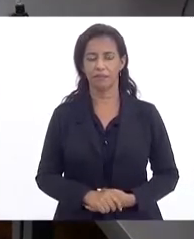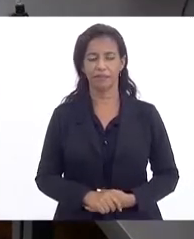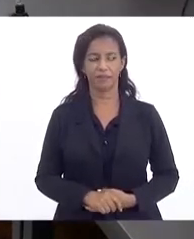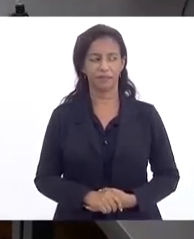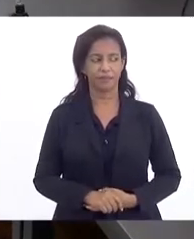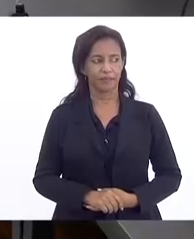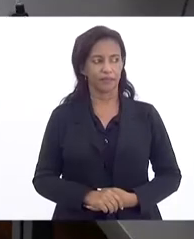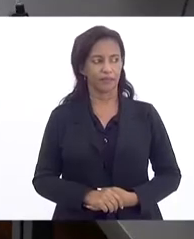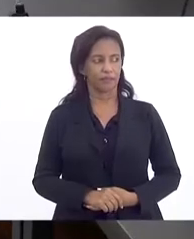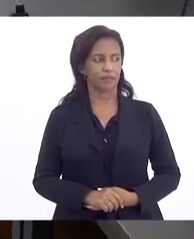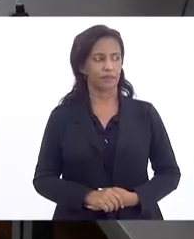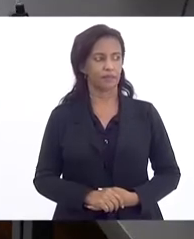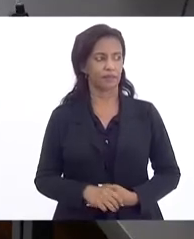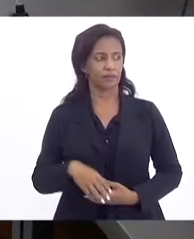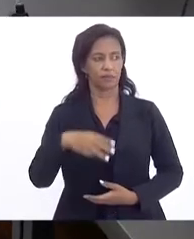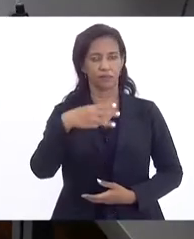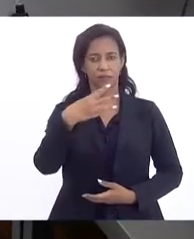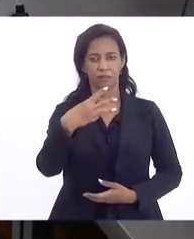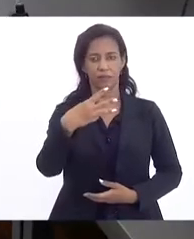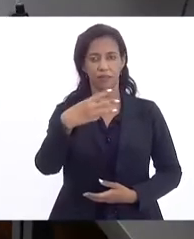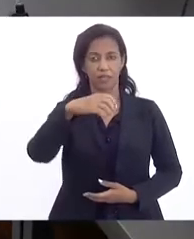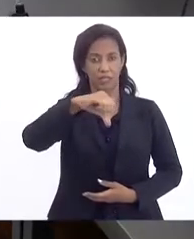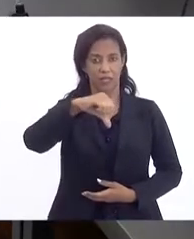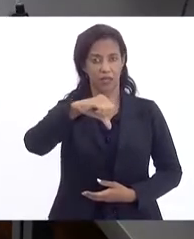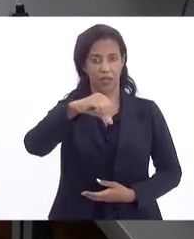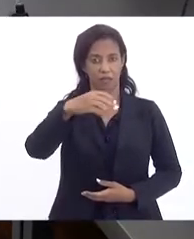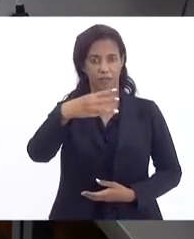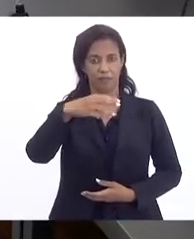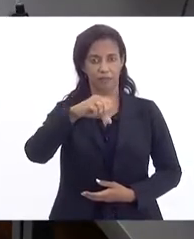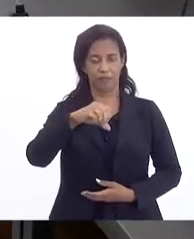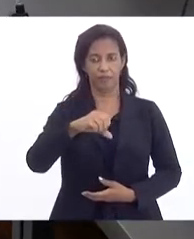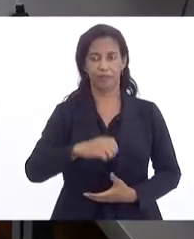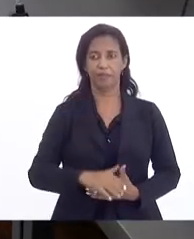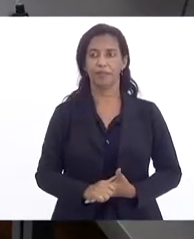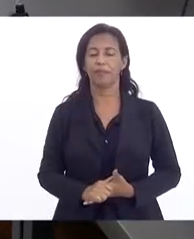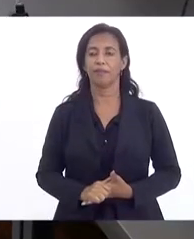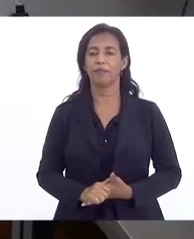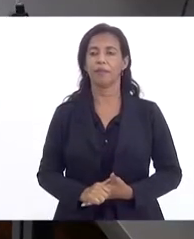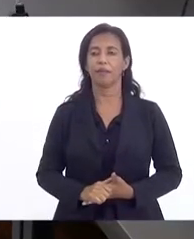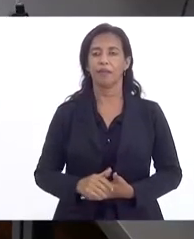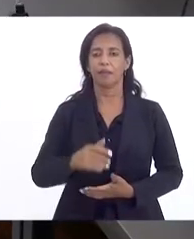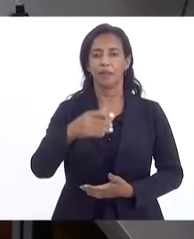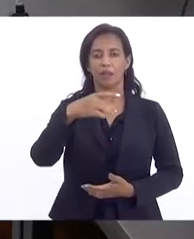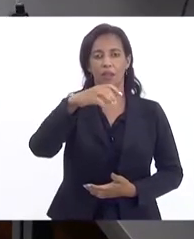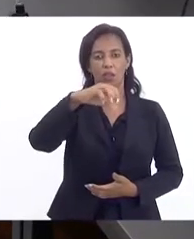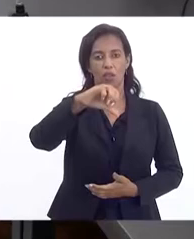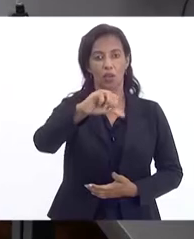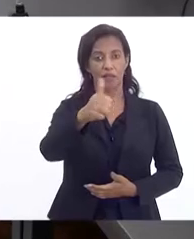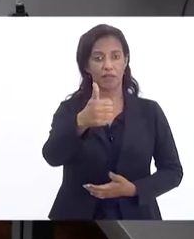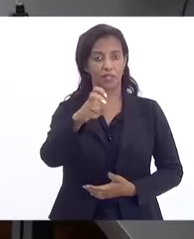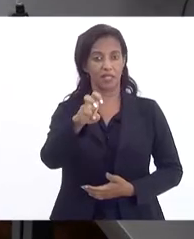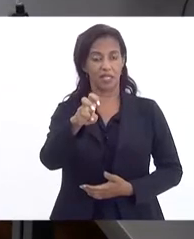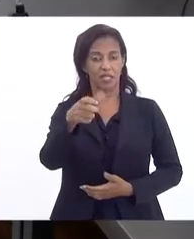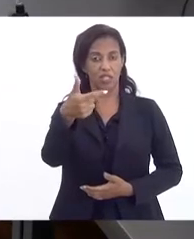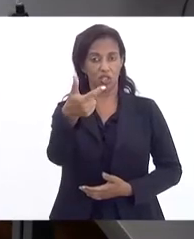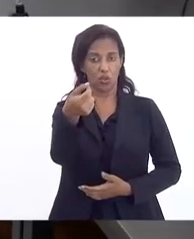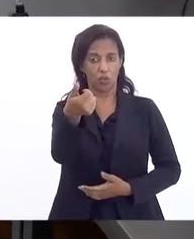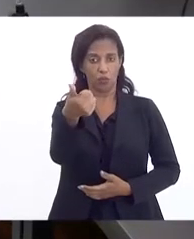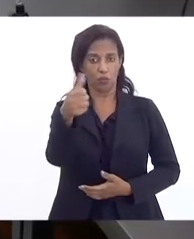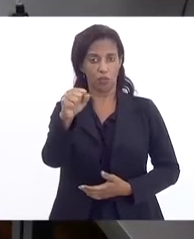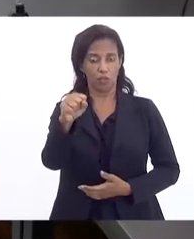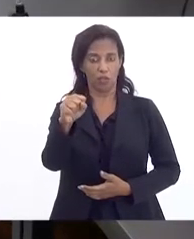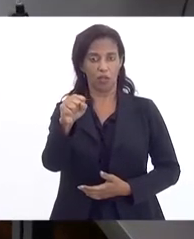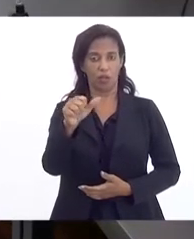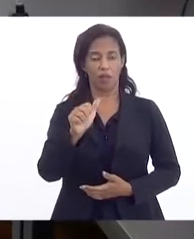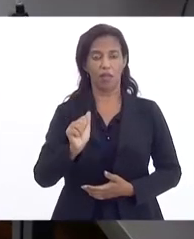Ok. 38, 39. Emendas de plenário, projeto de lei 915 de 19... Autoria da